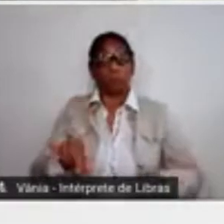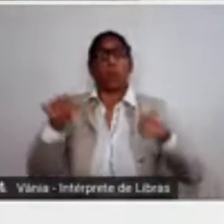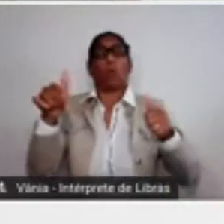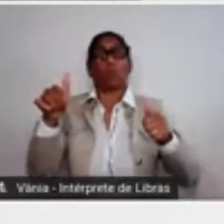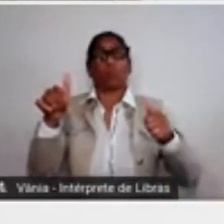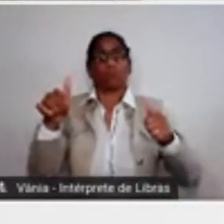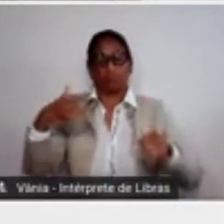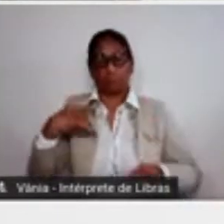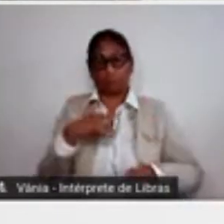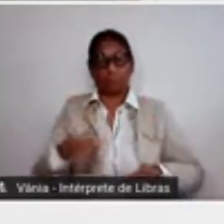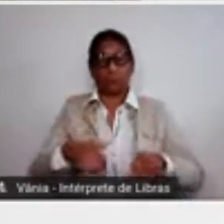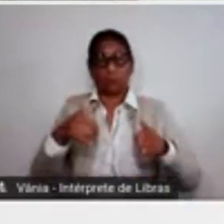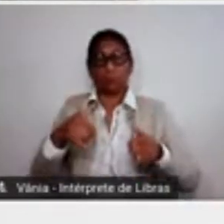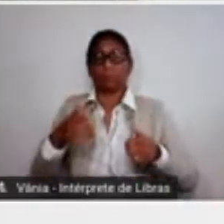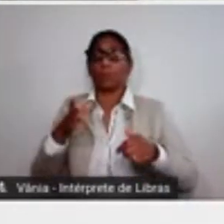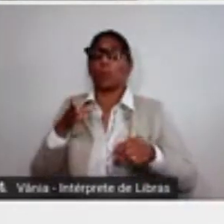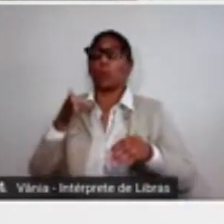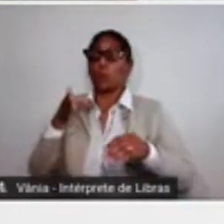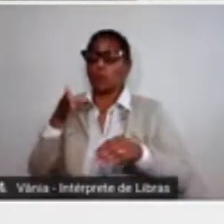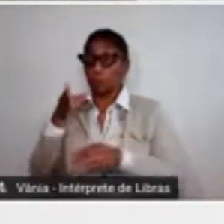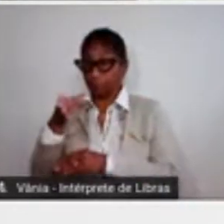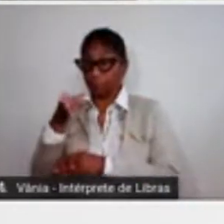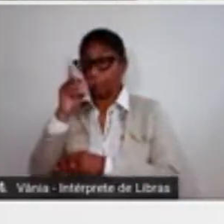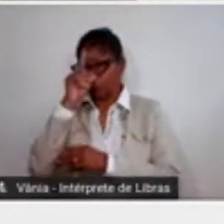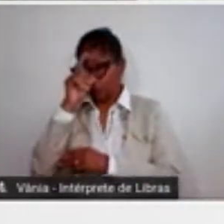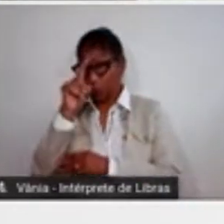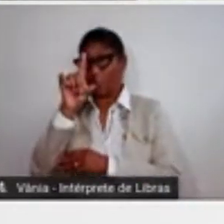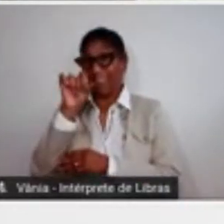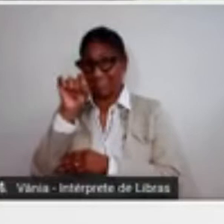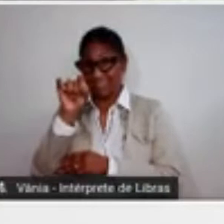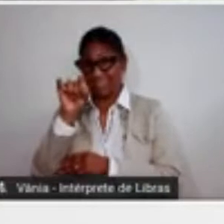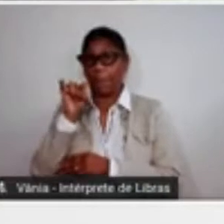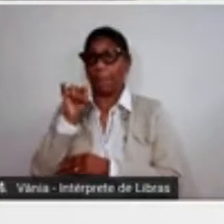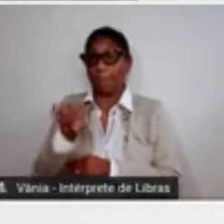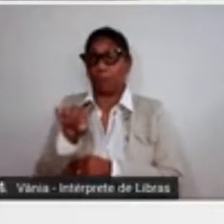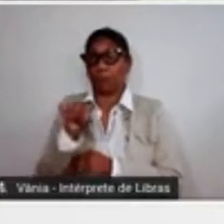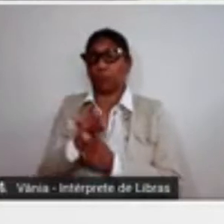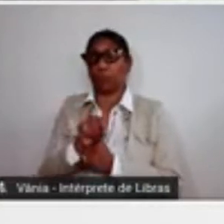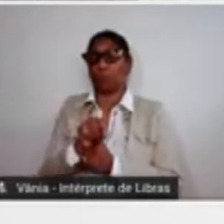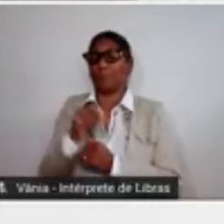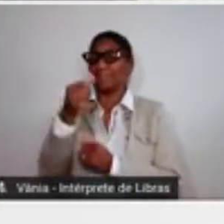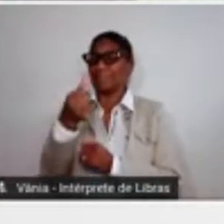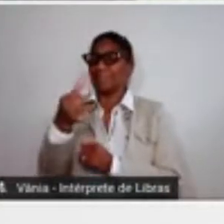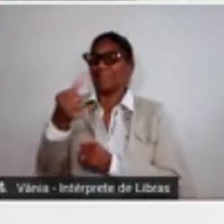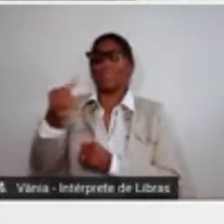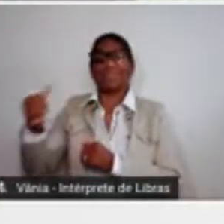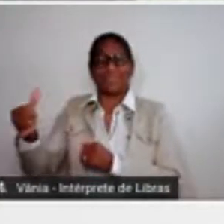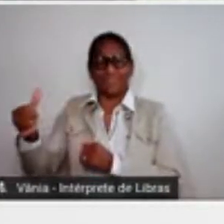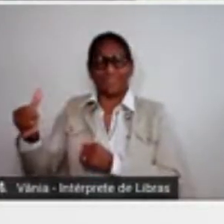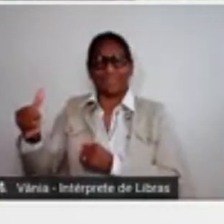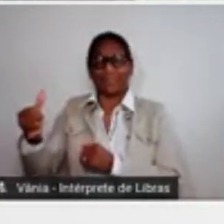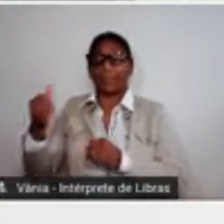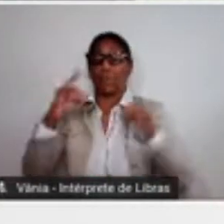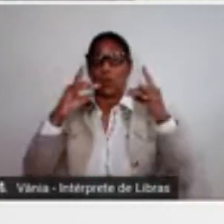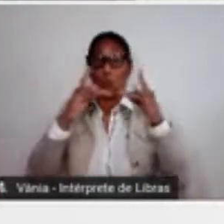hospitalizações abaixo de 10 para cada 100 mil, são 9,66, inspira alguns cuidados, a região de Guaíba,